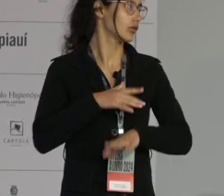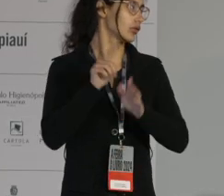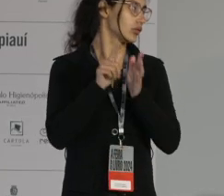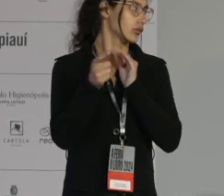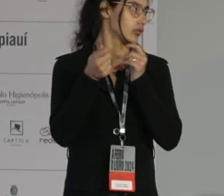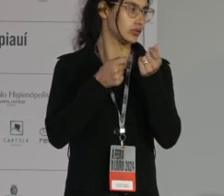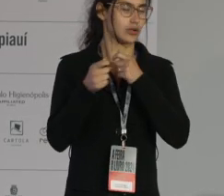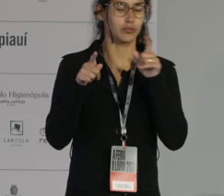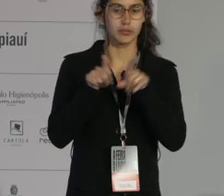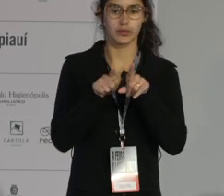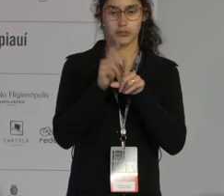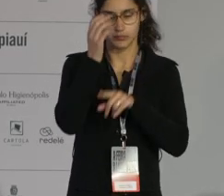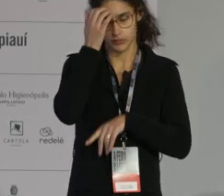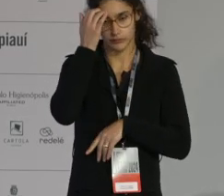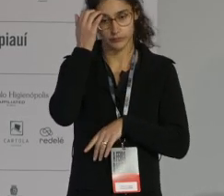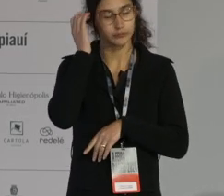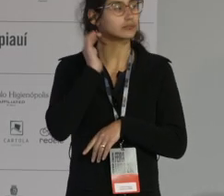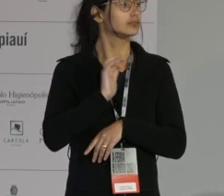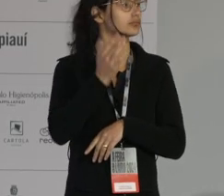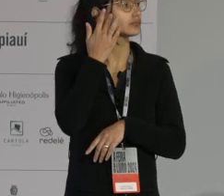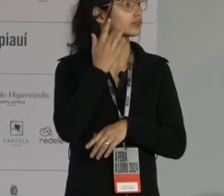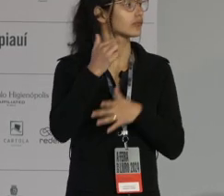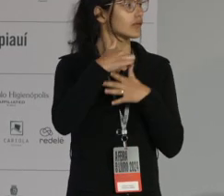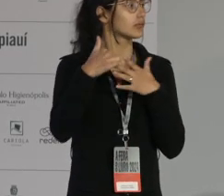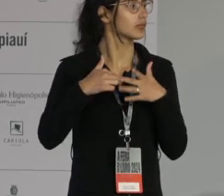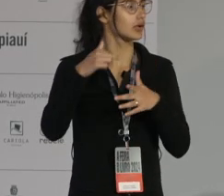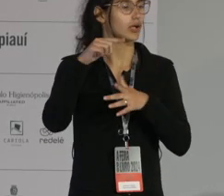jornalismo. E, sei lá, poucos